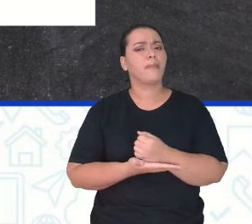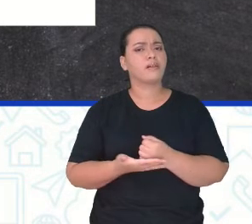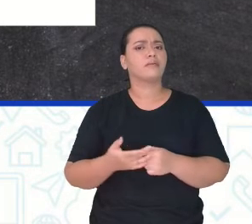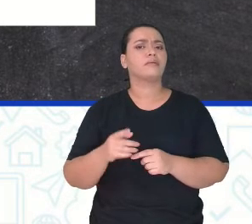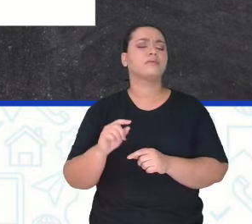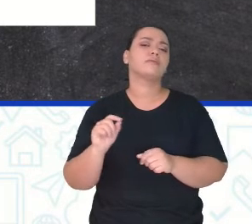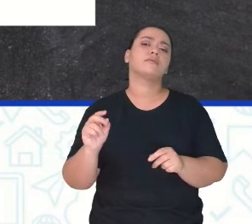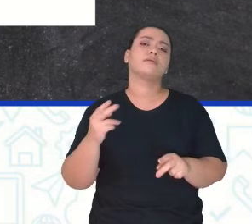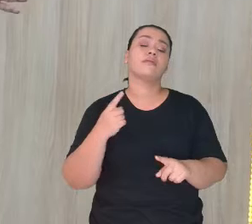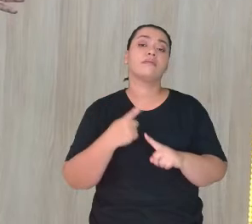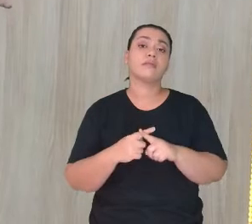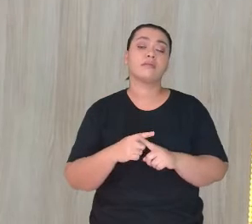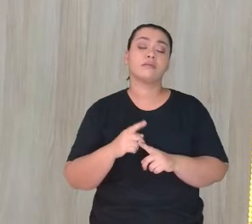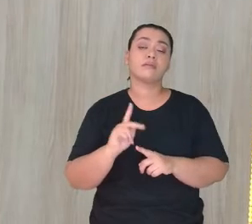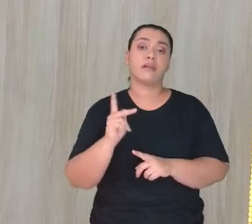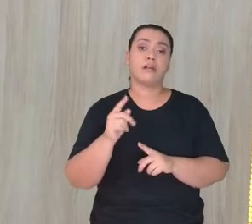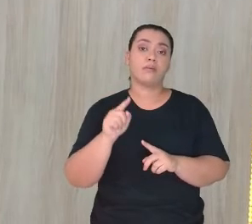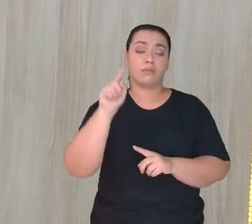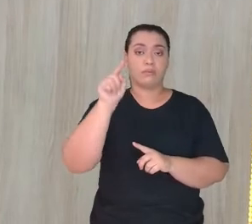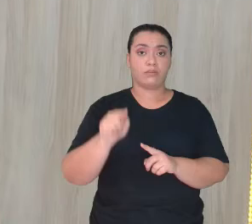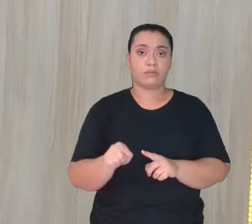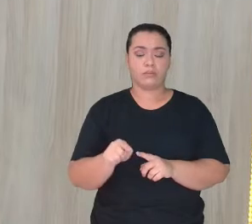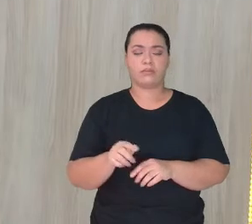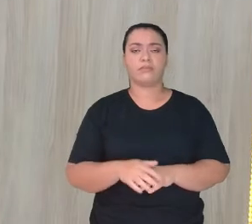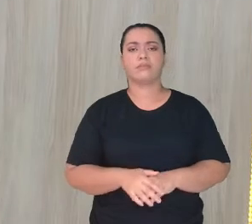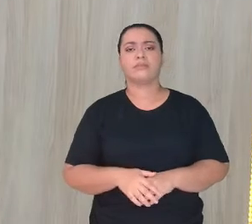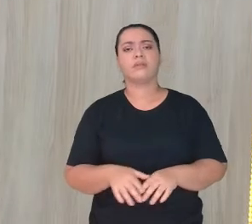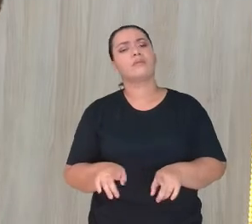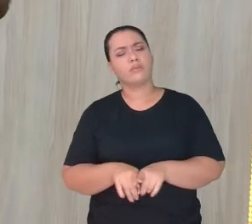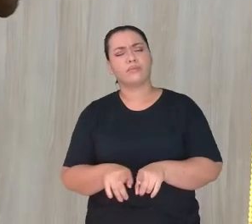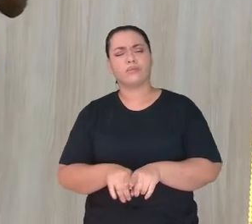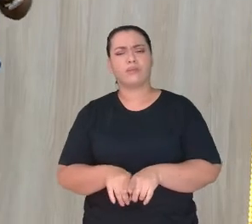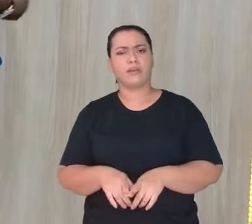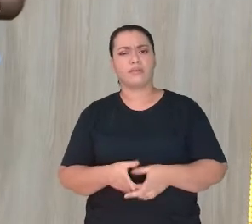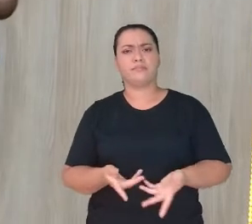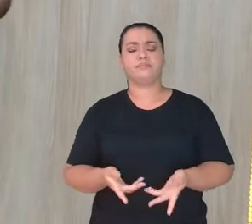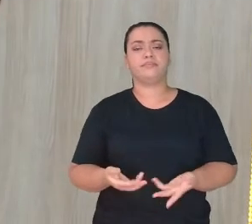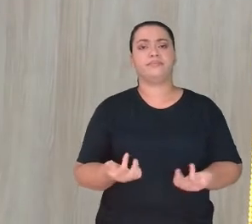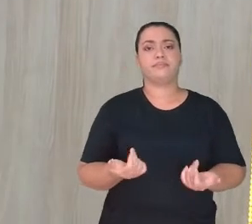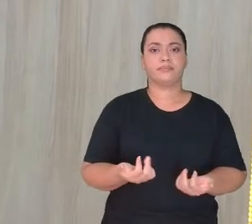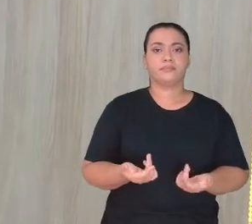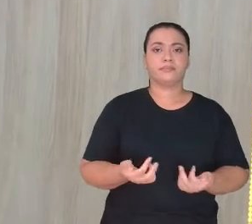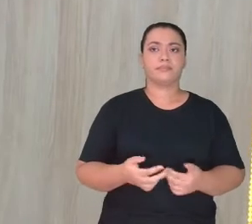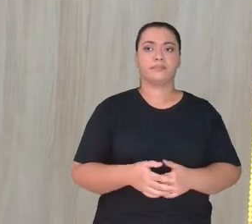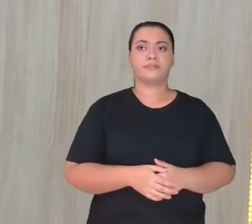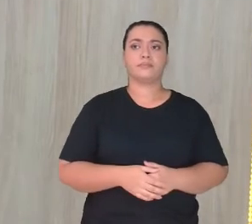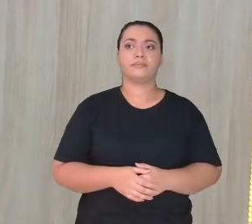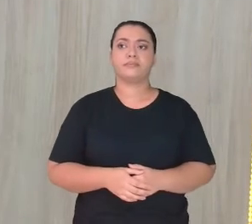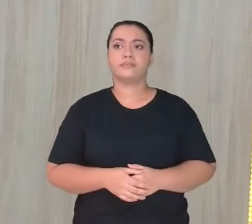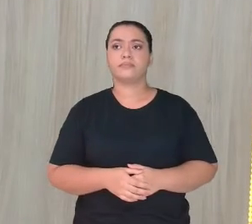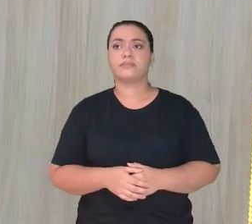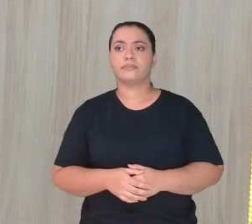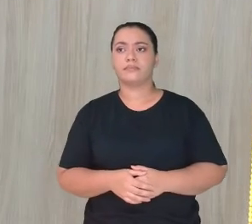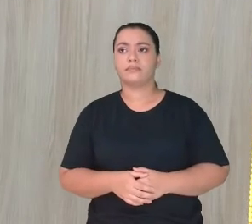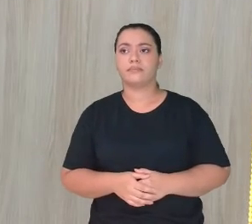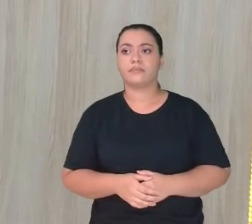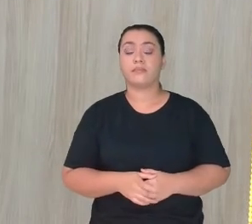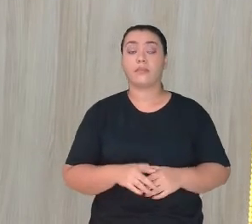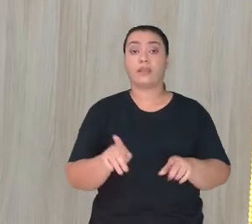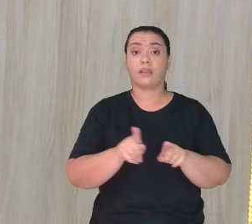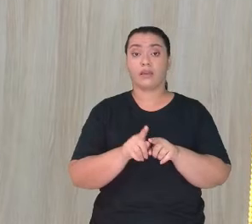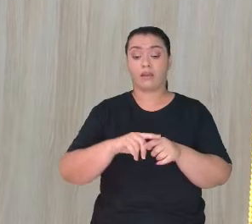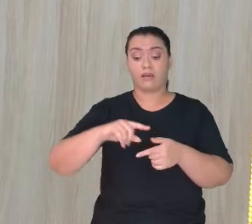problema nenhum. Base vezes altura é a mesma coisa, ó. Dá o mesmo gabarito, como se fosse quadrado ou triângulo aqui normal. Esse aqui é igual a